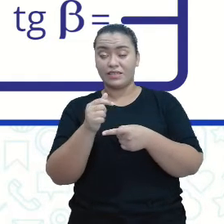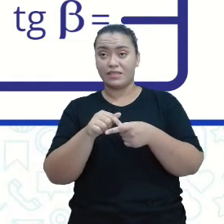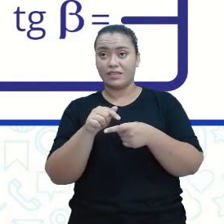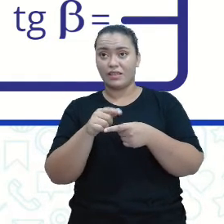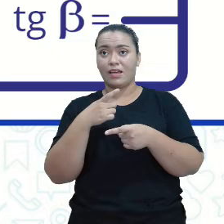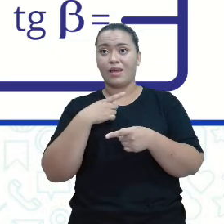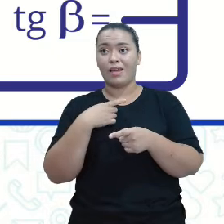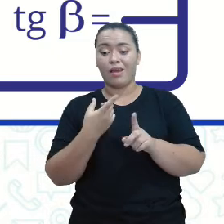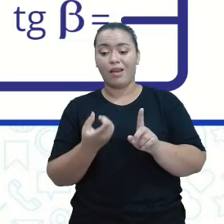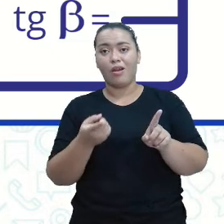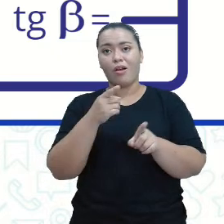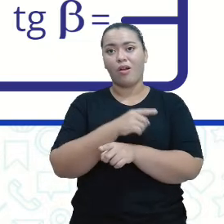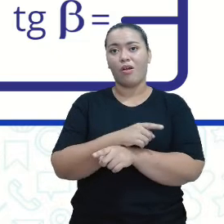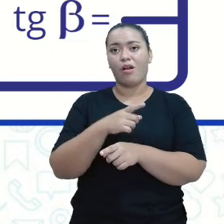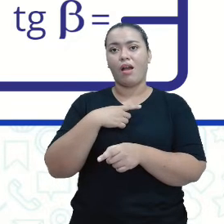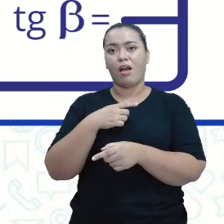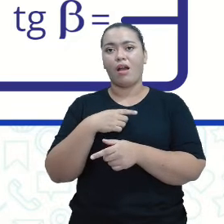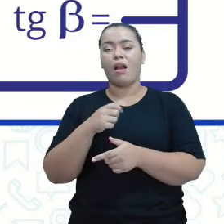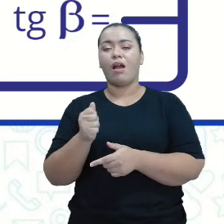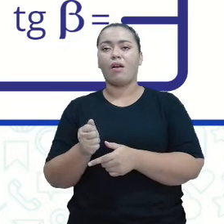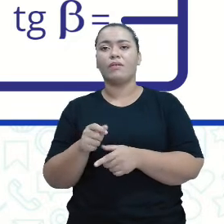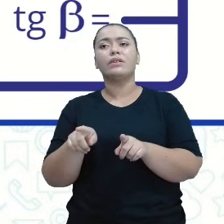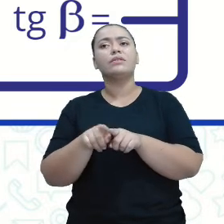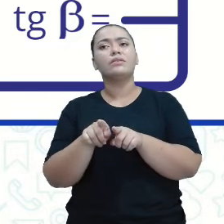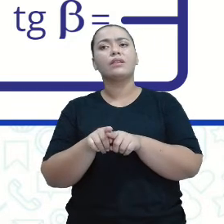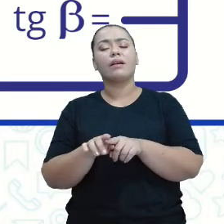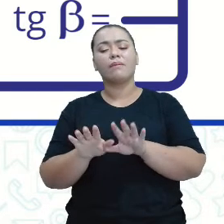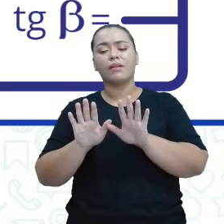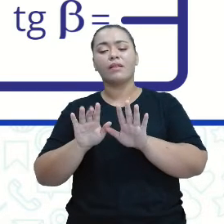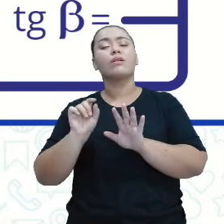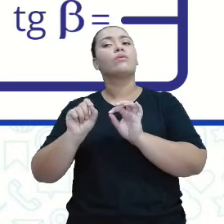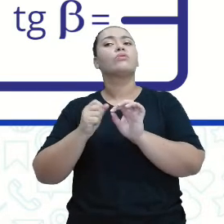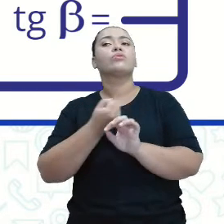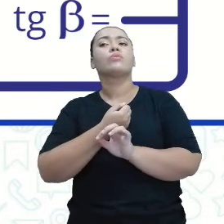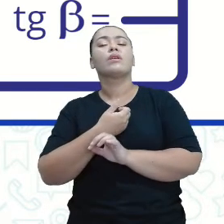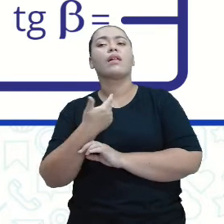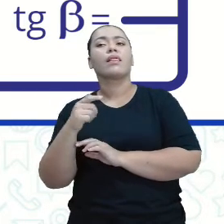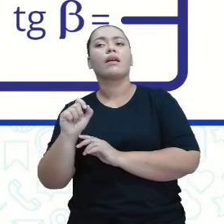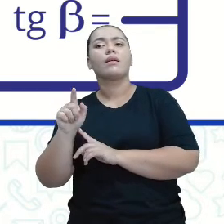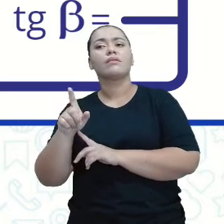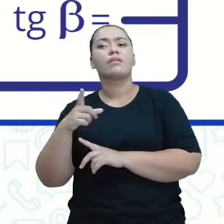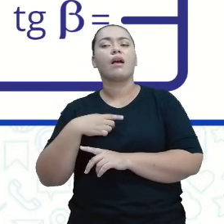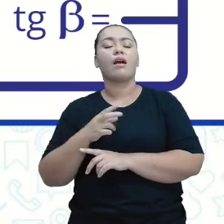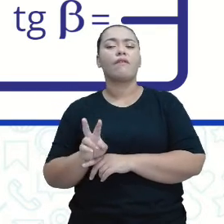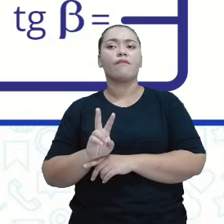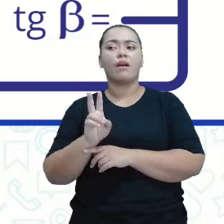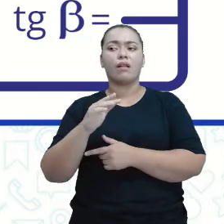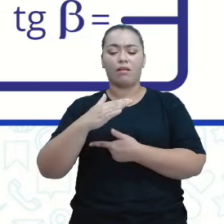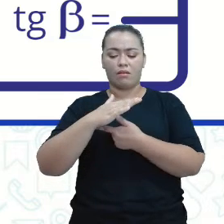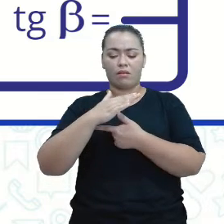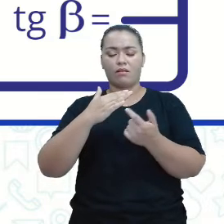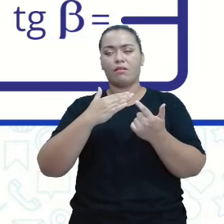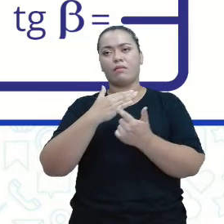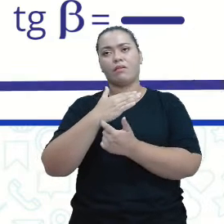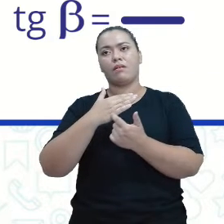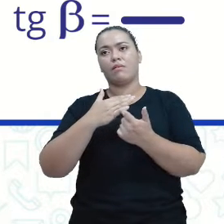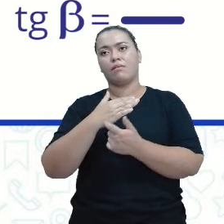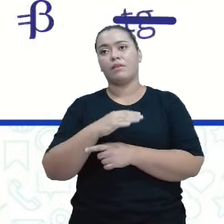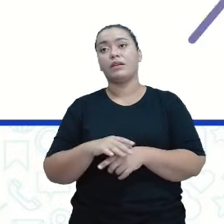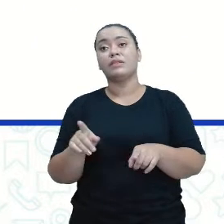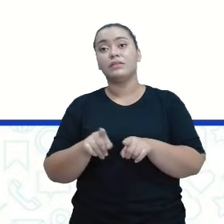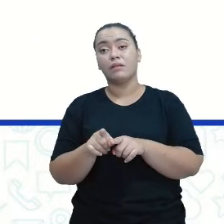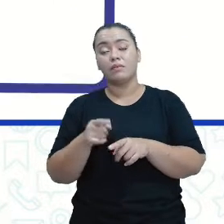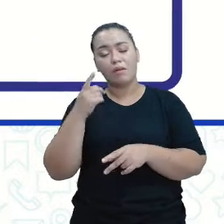lado contrário do alfa, e vai ter o 10, que é a nossa hipotenusa, que é o valor dessa hipotenusa, tá certo? Já vamos